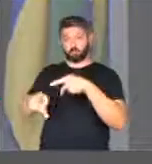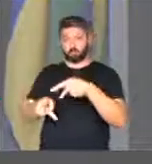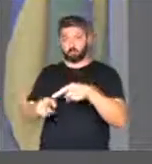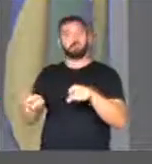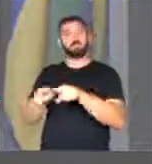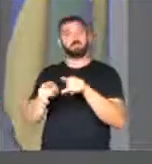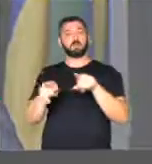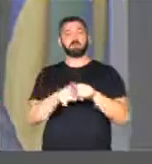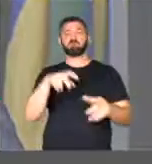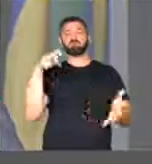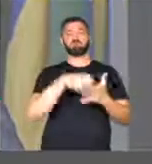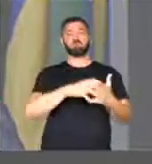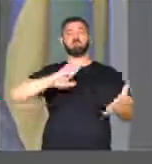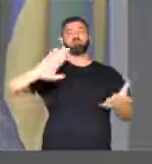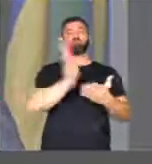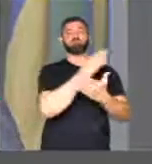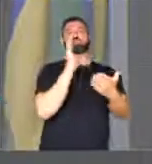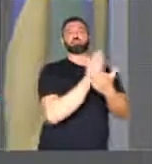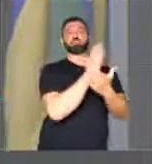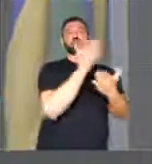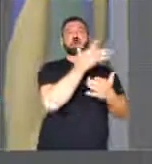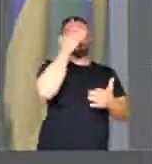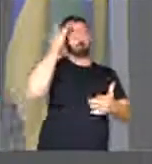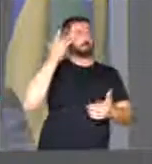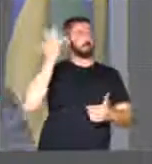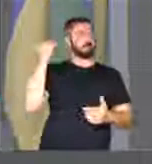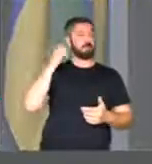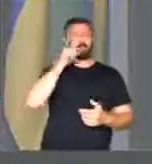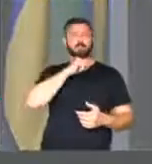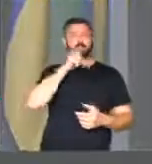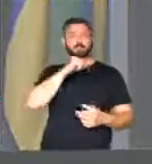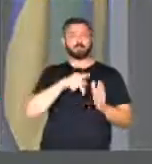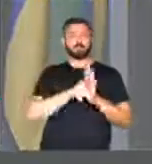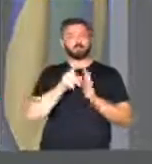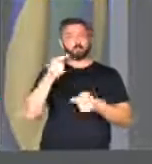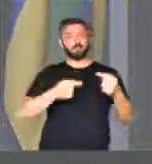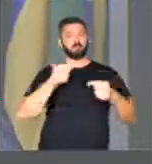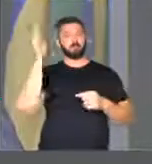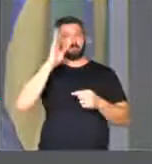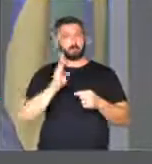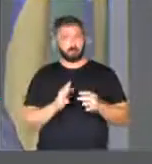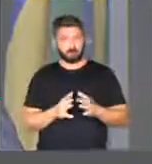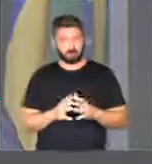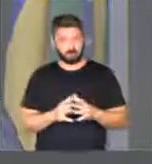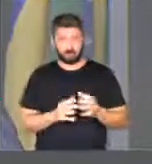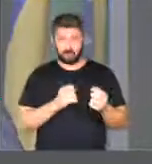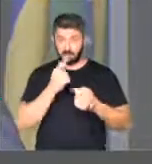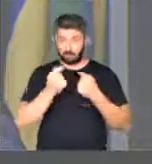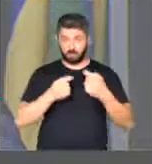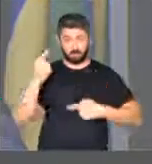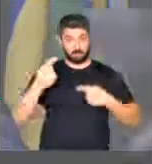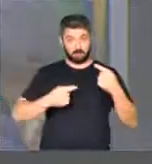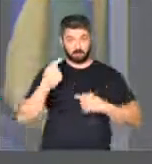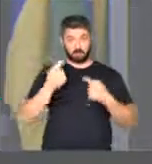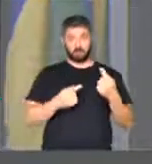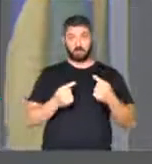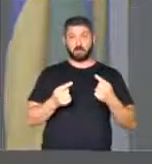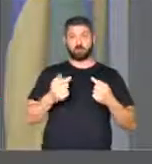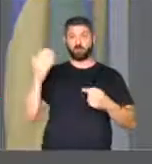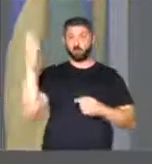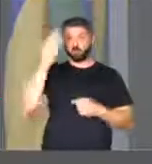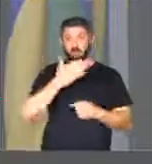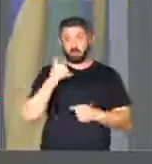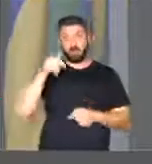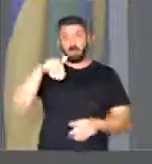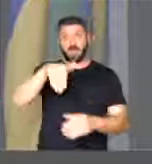população, também penalizou duramente antigas figuras da política brasileira. Alguns debates foram colocados à